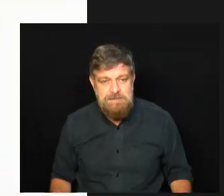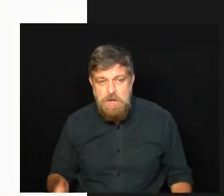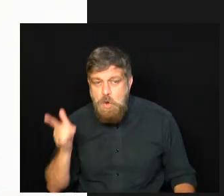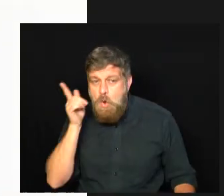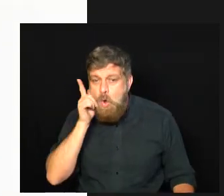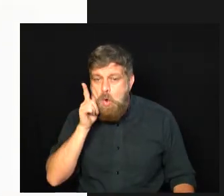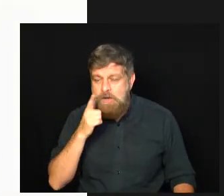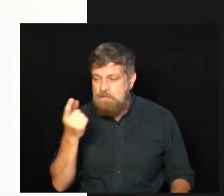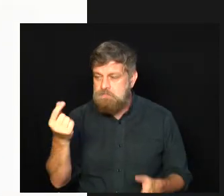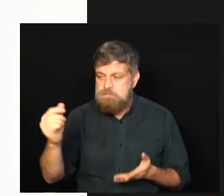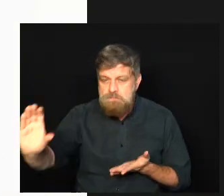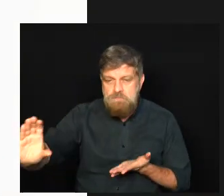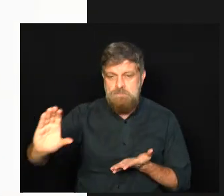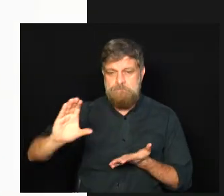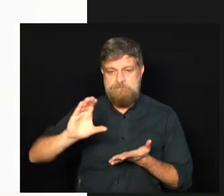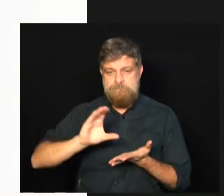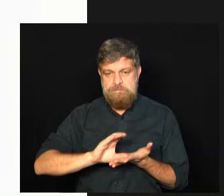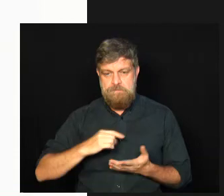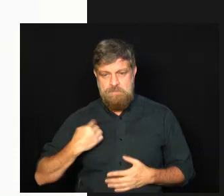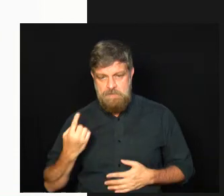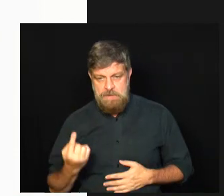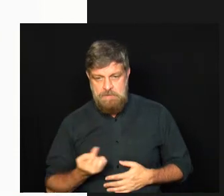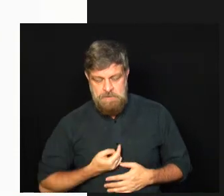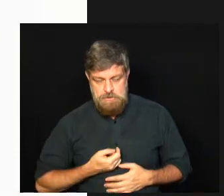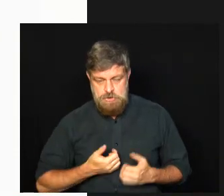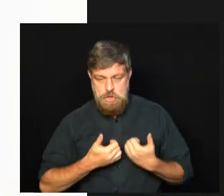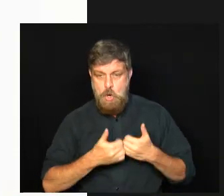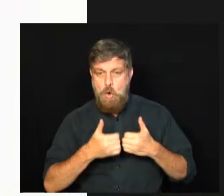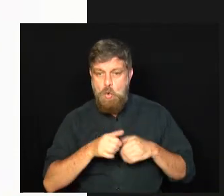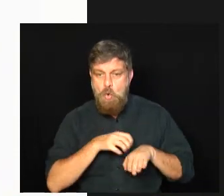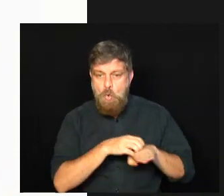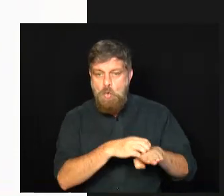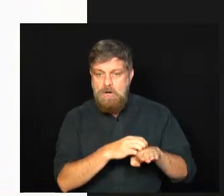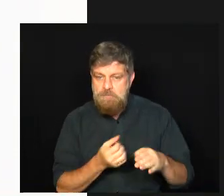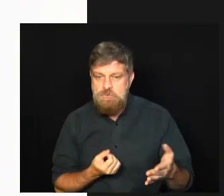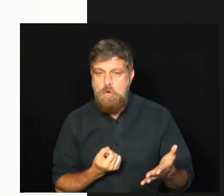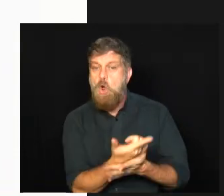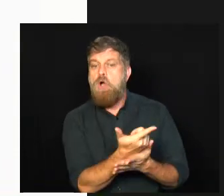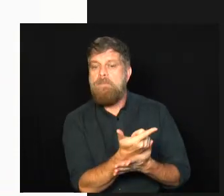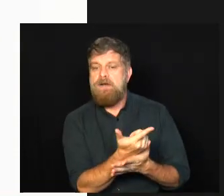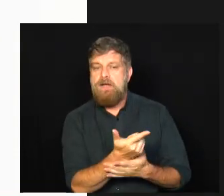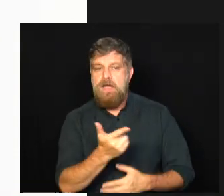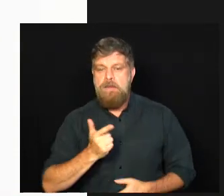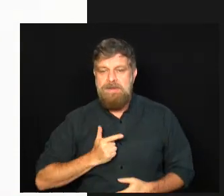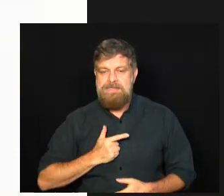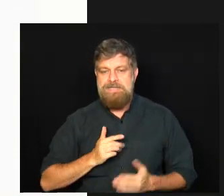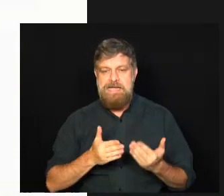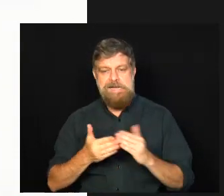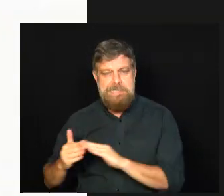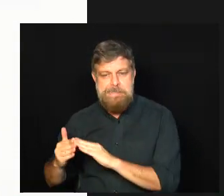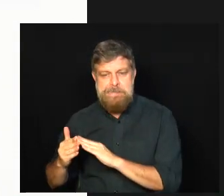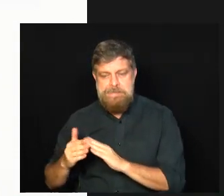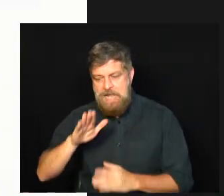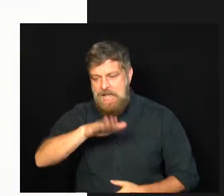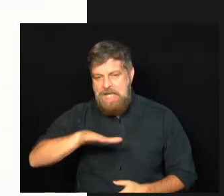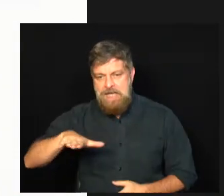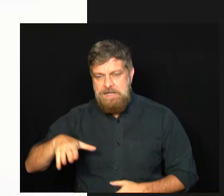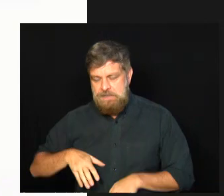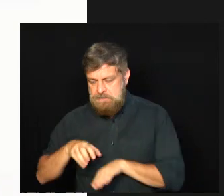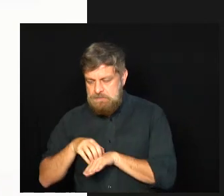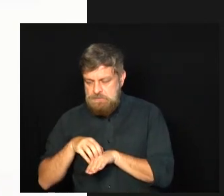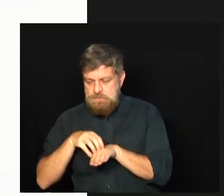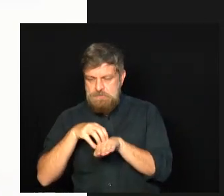conseguir um financiamento para comprarmos um ônibus para pegar as crianças da periferia e trazer